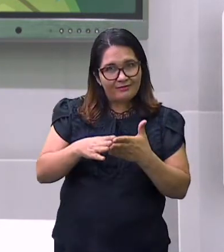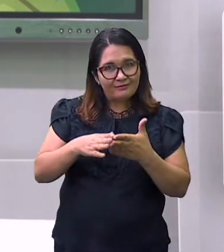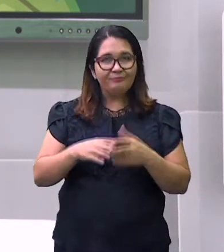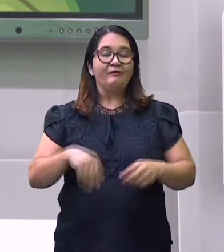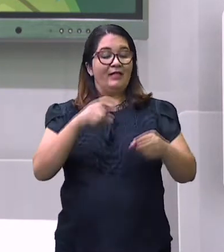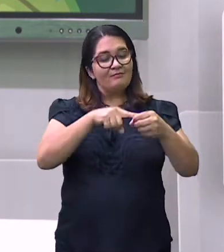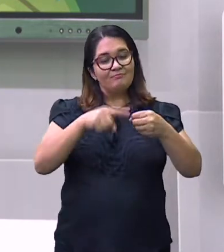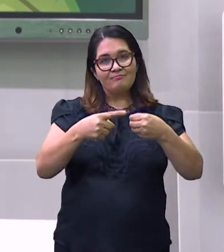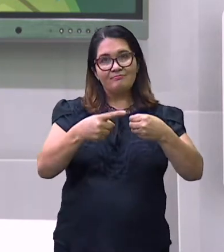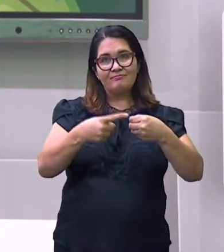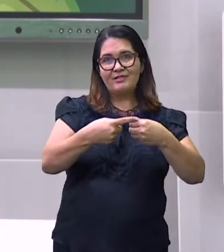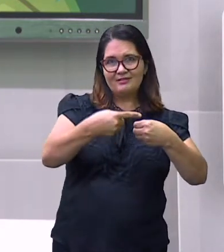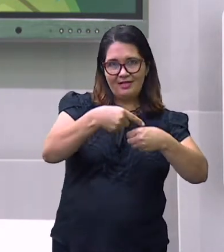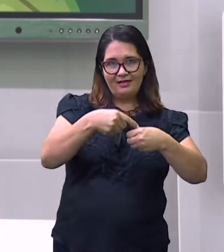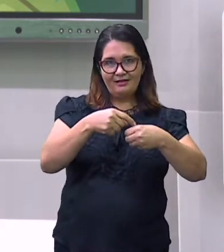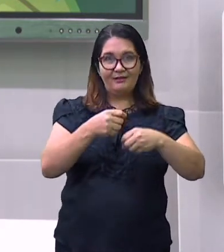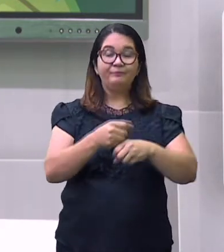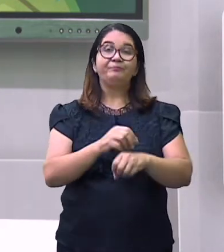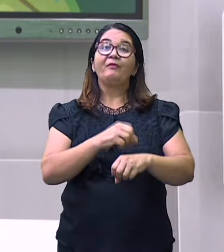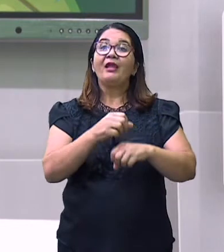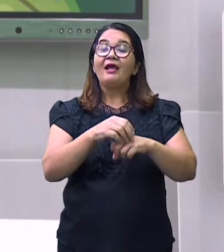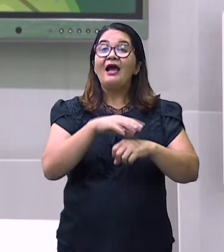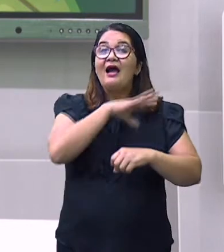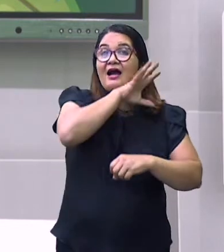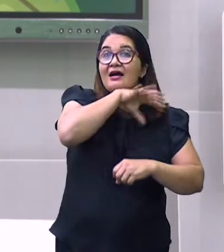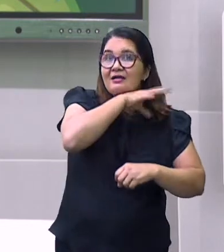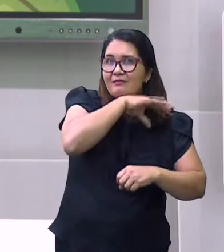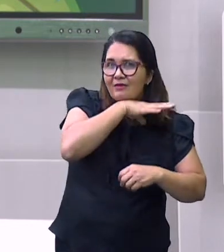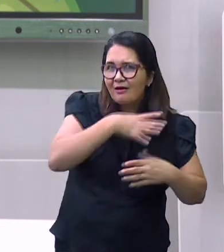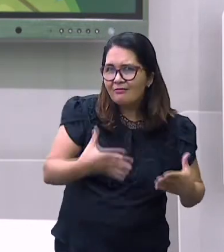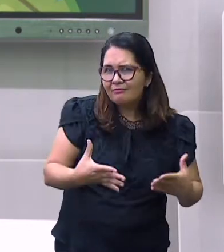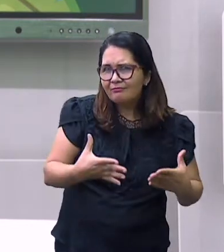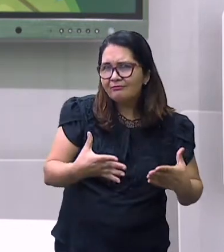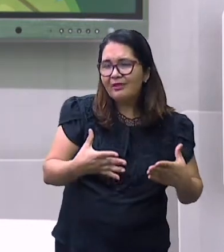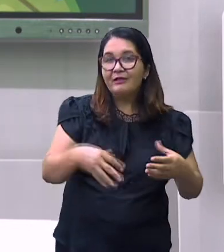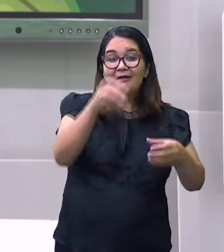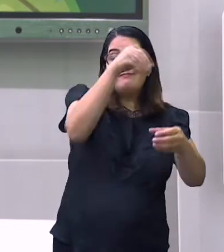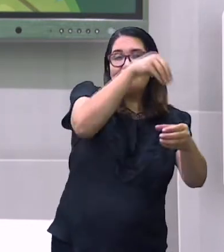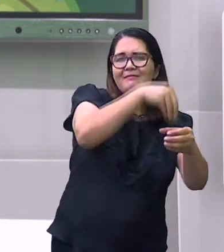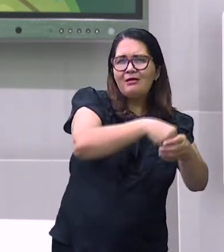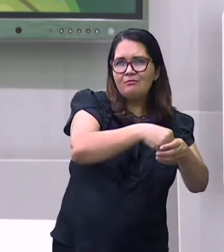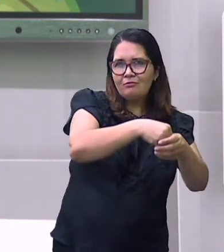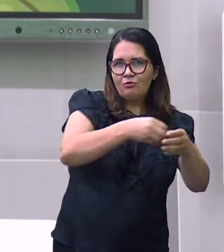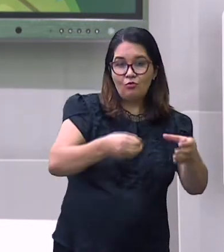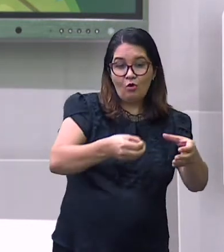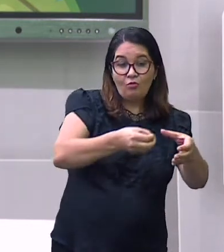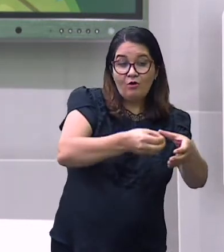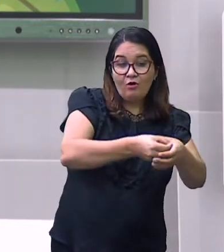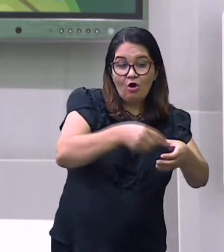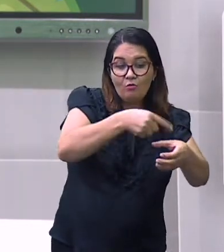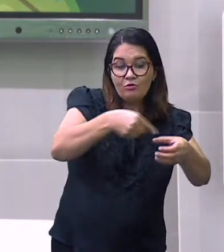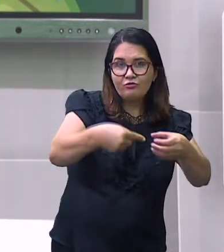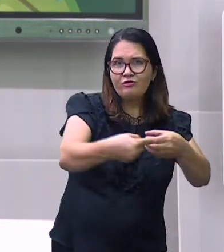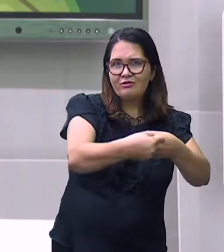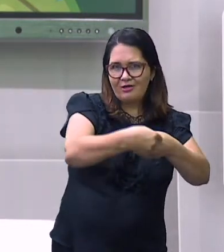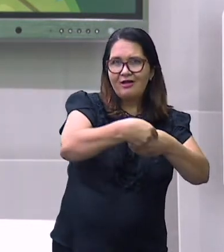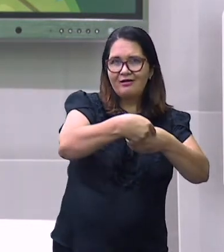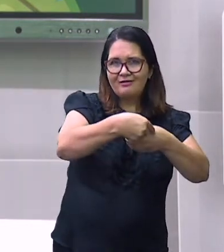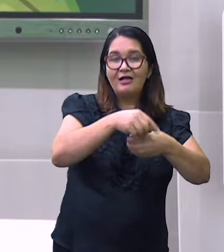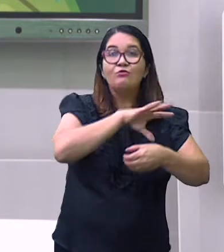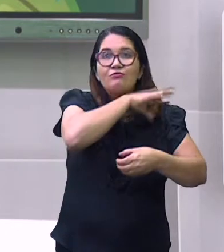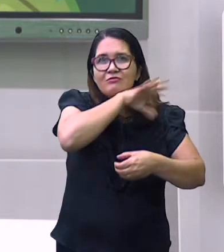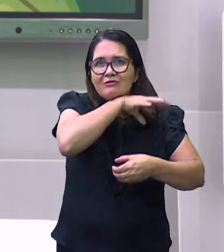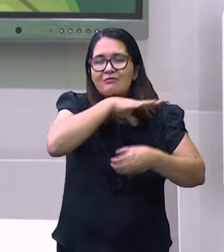em todos os seres animais. E aí, como é que seria essa célula? Elas têm estruturas e